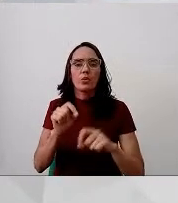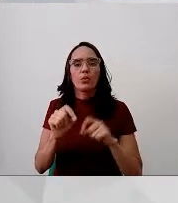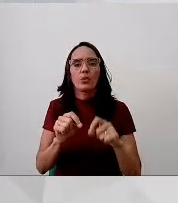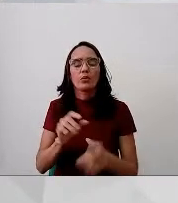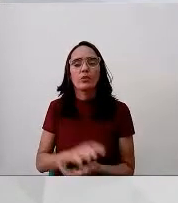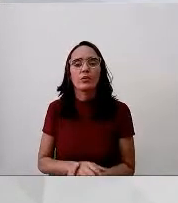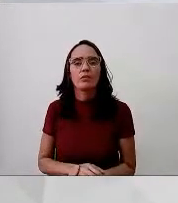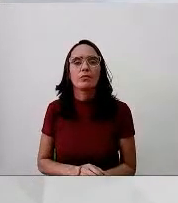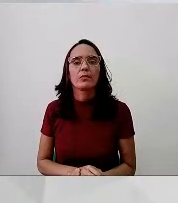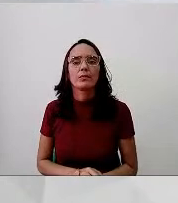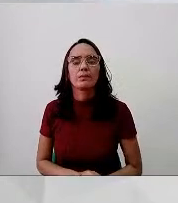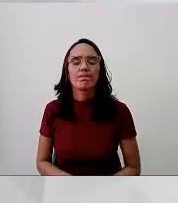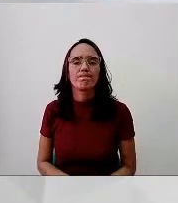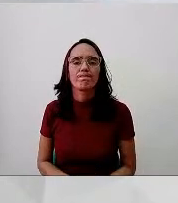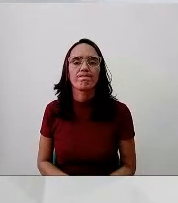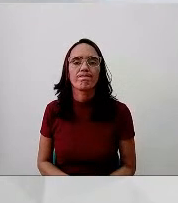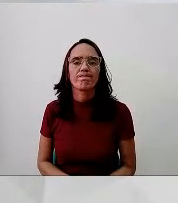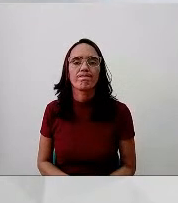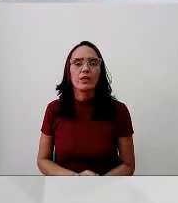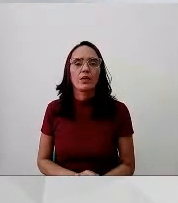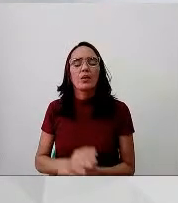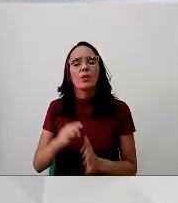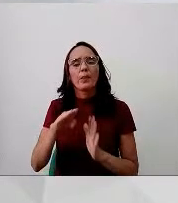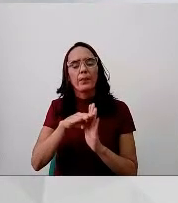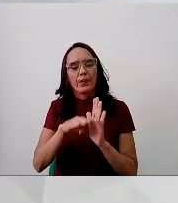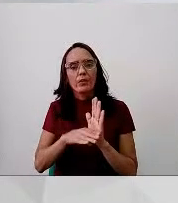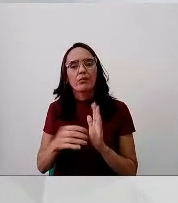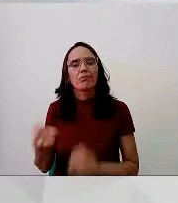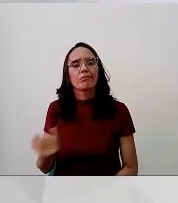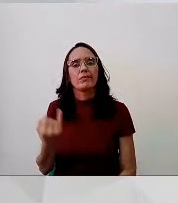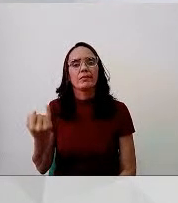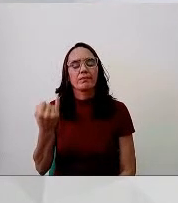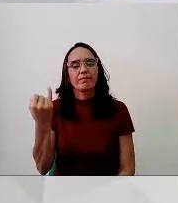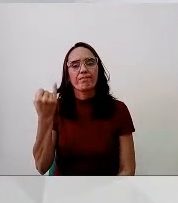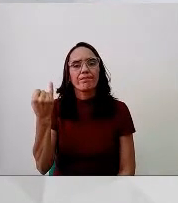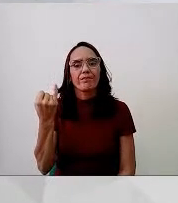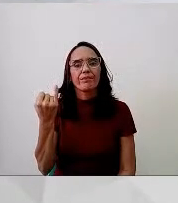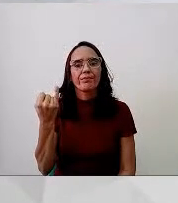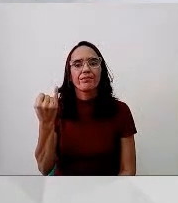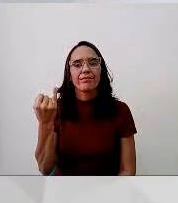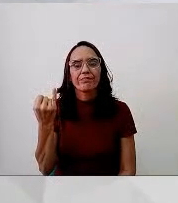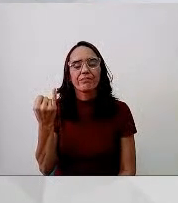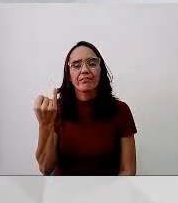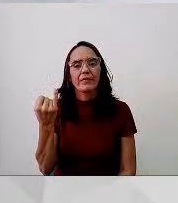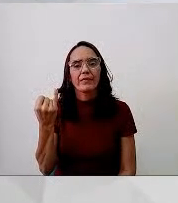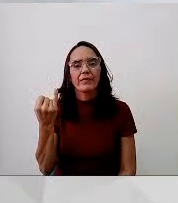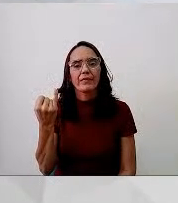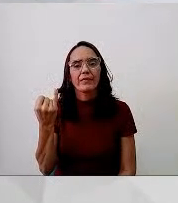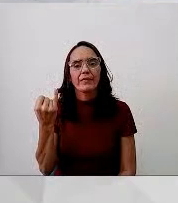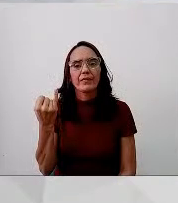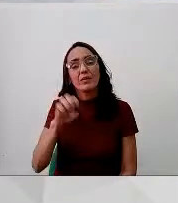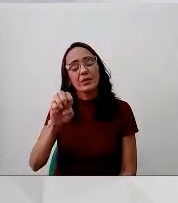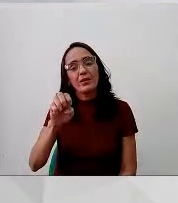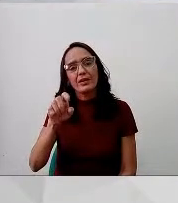livro importante, que era sobre o Perceptum lá do Rosenblatt, né, mostrando,